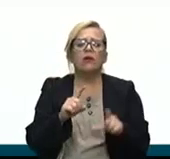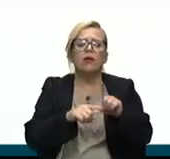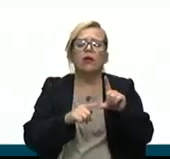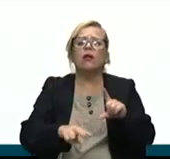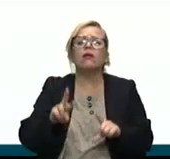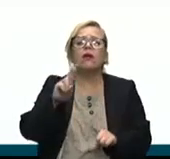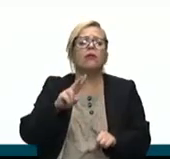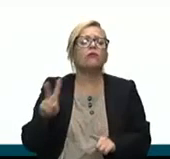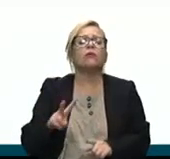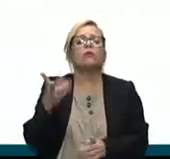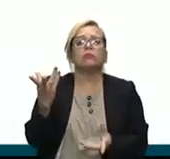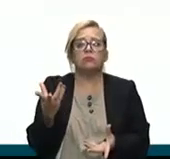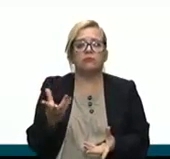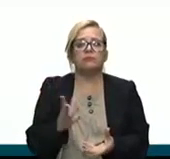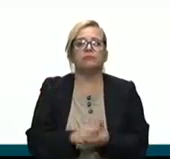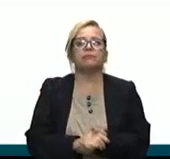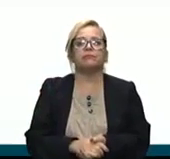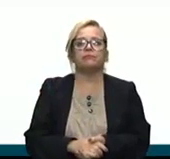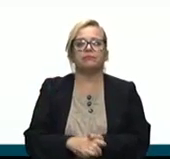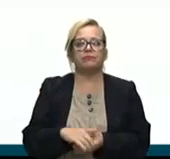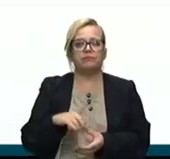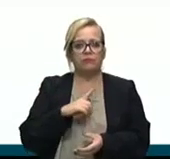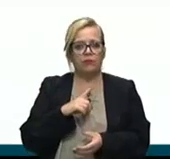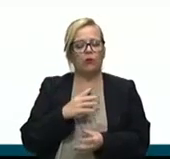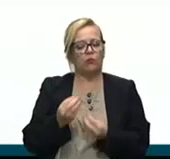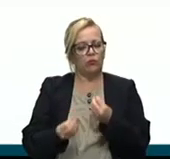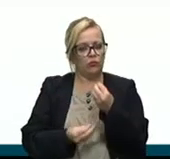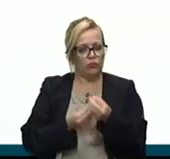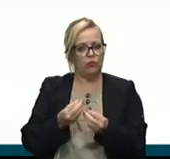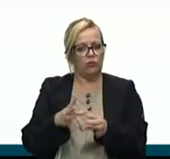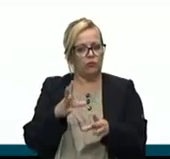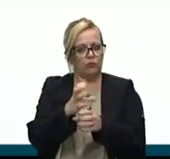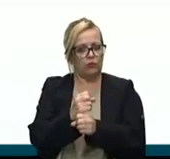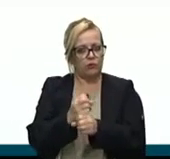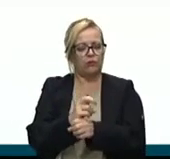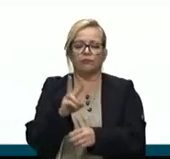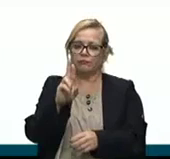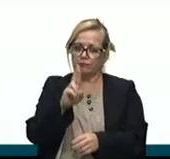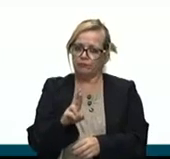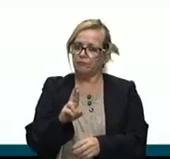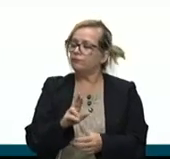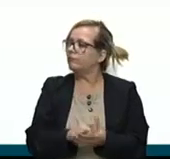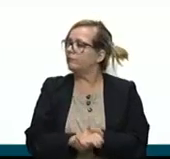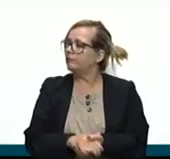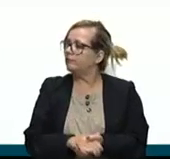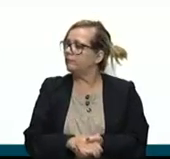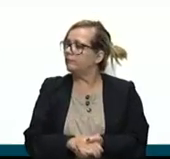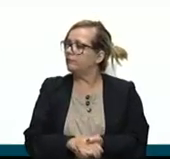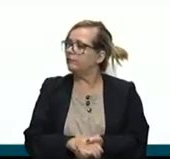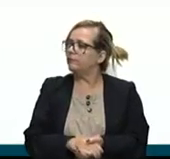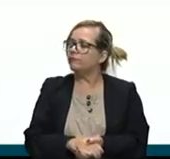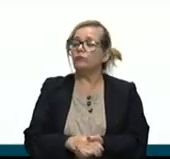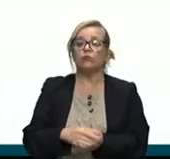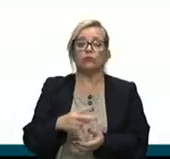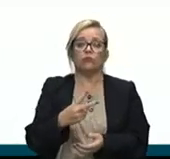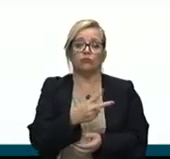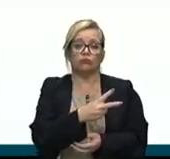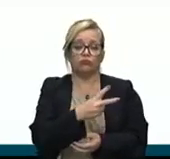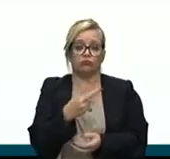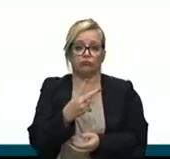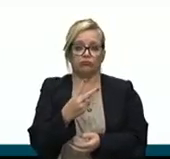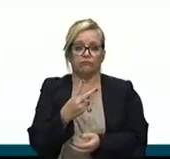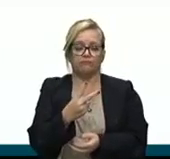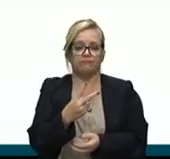obtenho esse valor? Nós temos a seguinte fórmula para o cálculo do R. Então, dado duas variáveis,